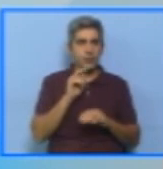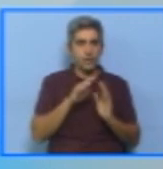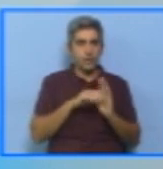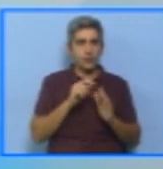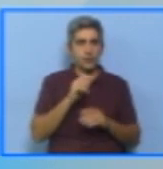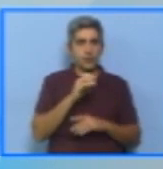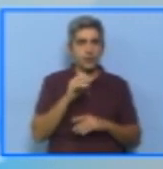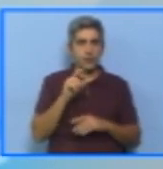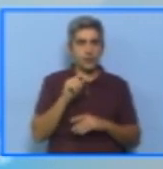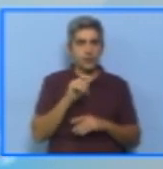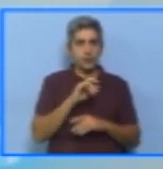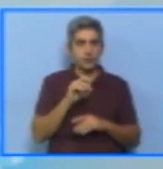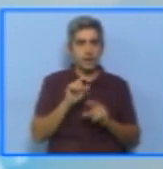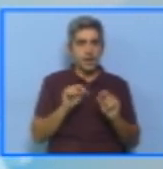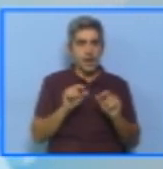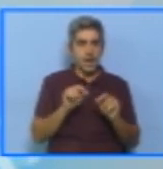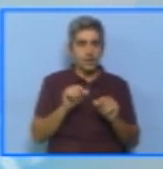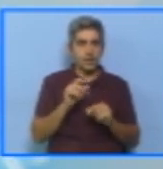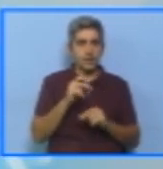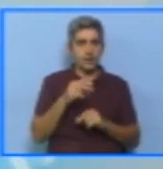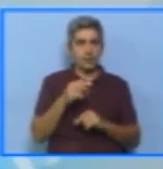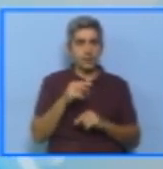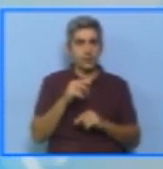programa Eclésia na sua edição rádio.